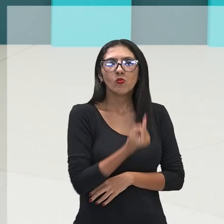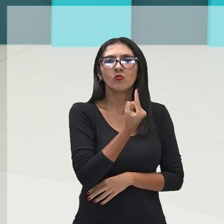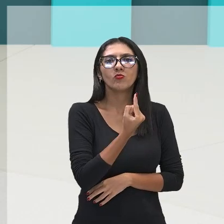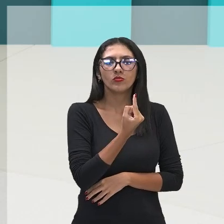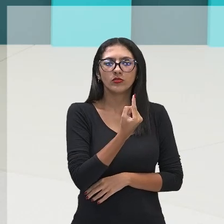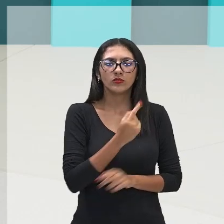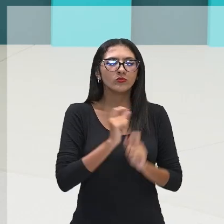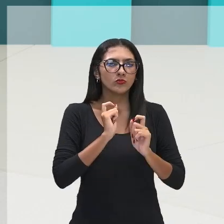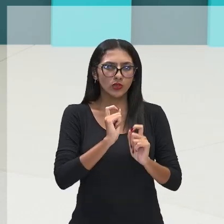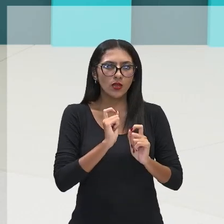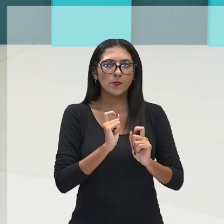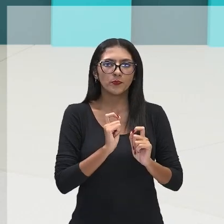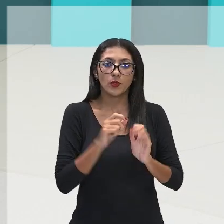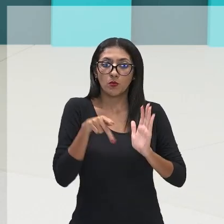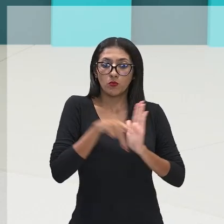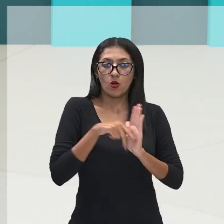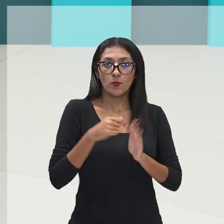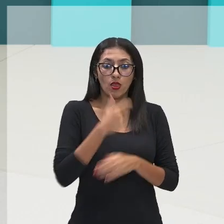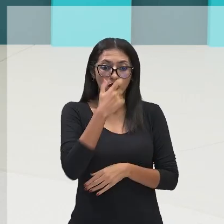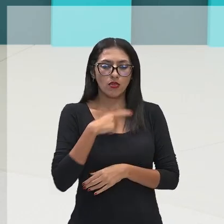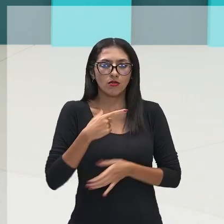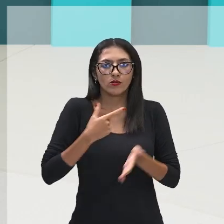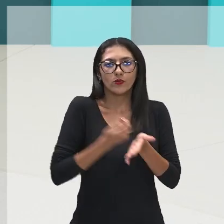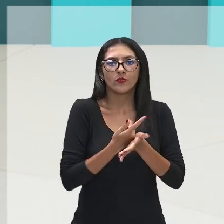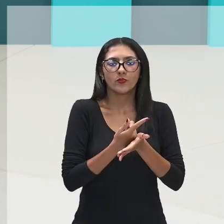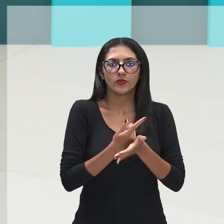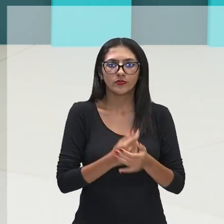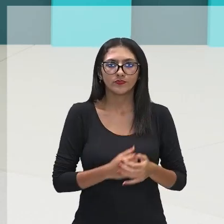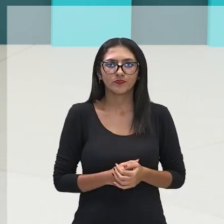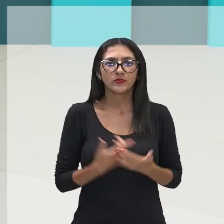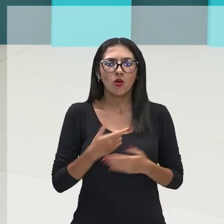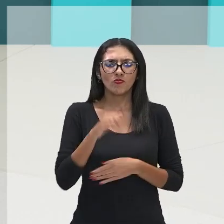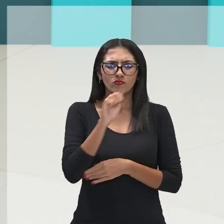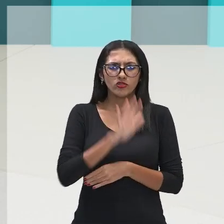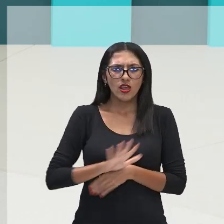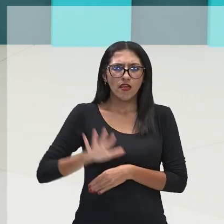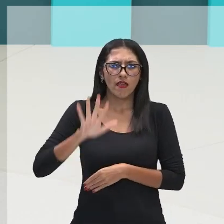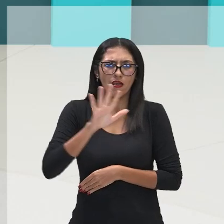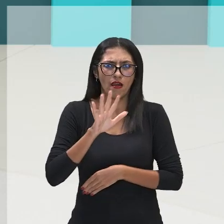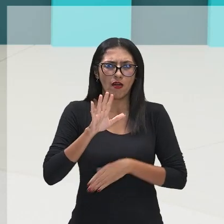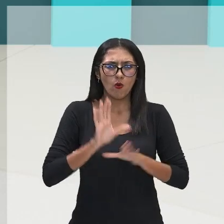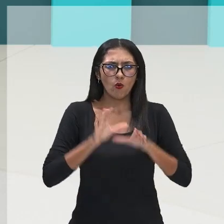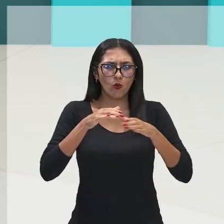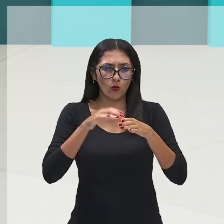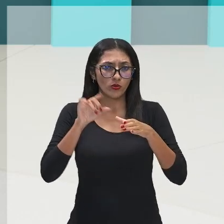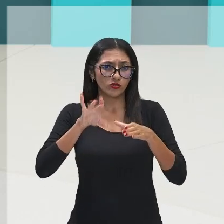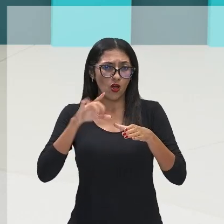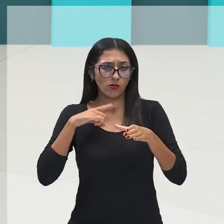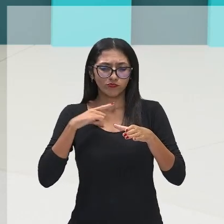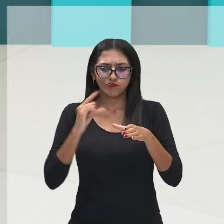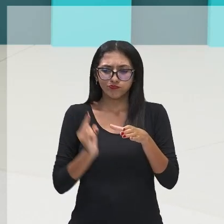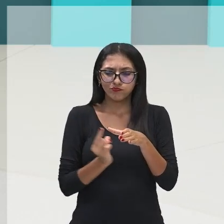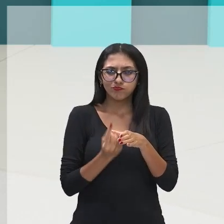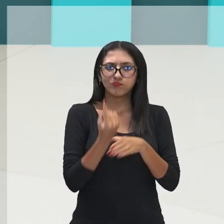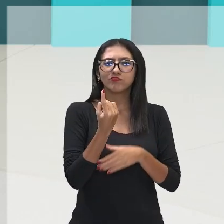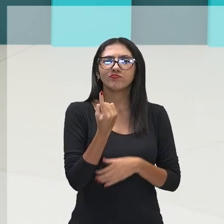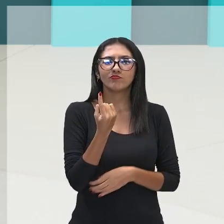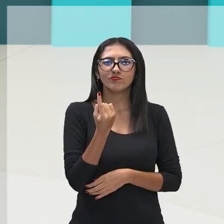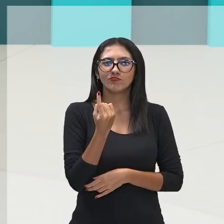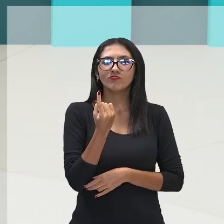de que? Da que comprei. Beleza? Então, de um grupo inteiro, eu estou especificando, eu